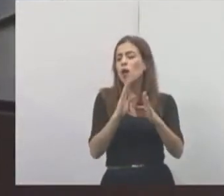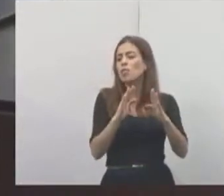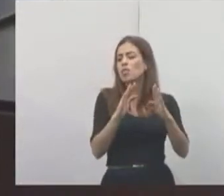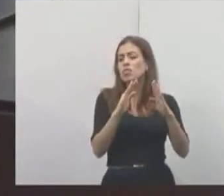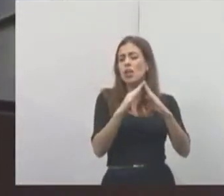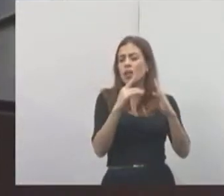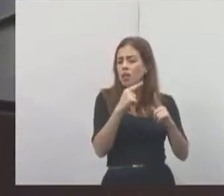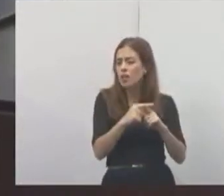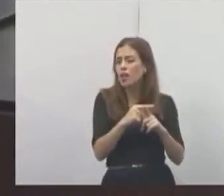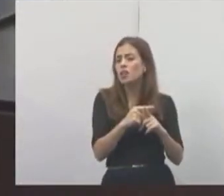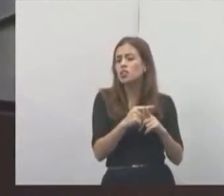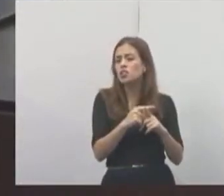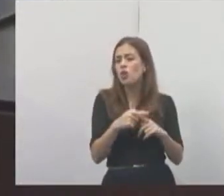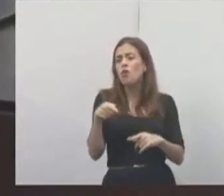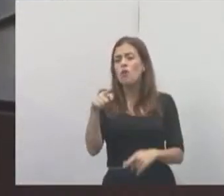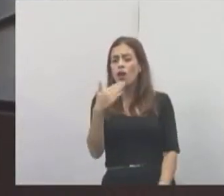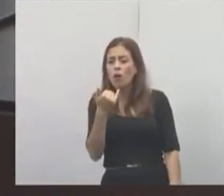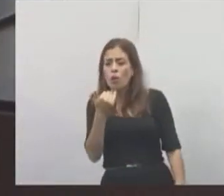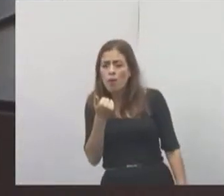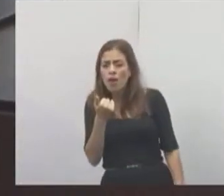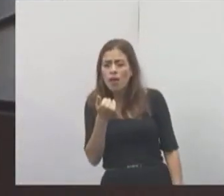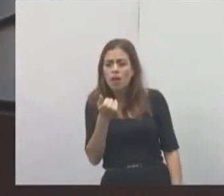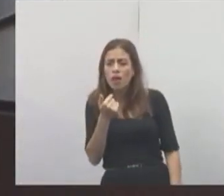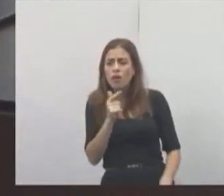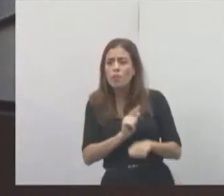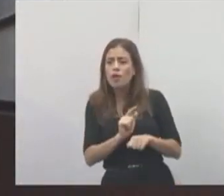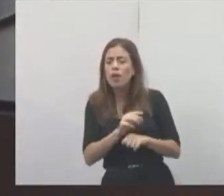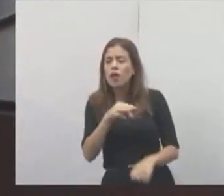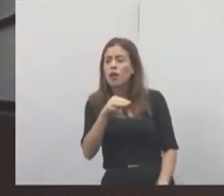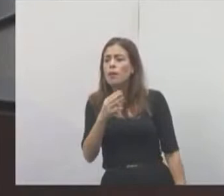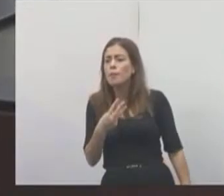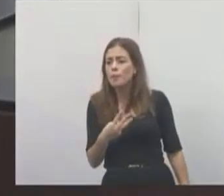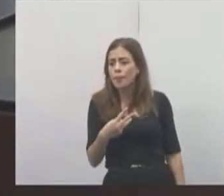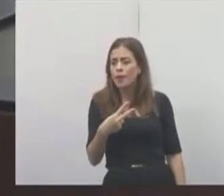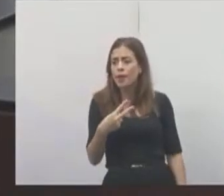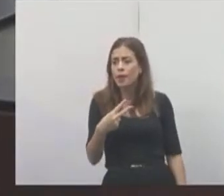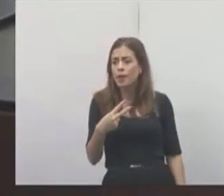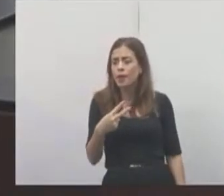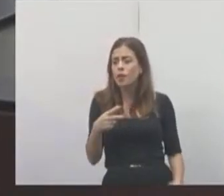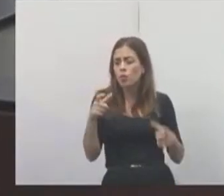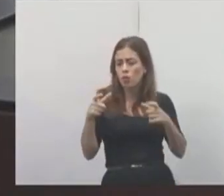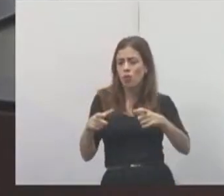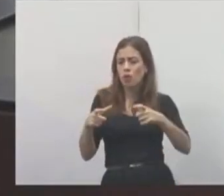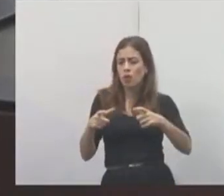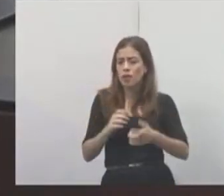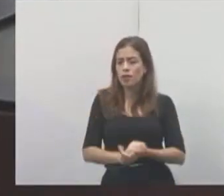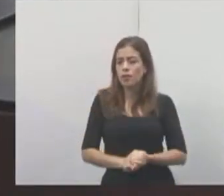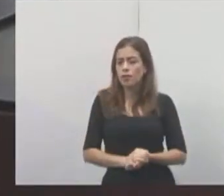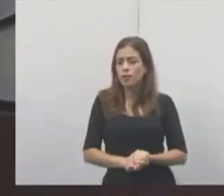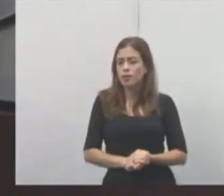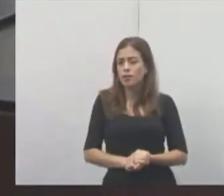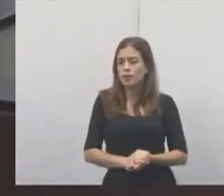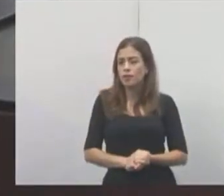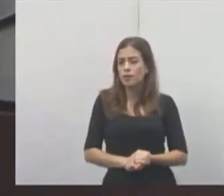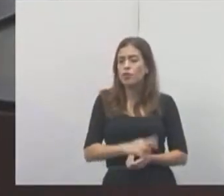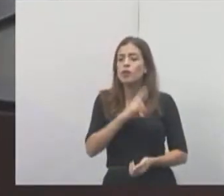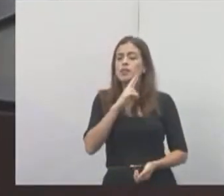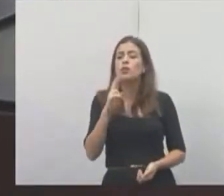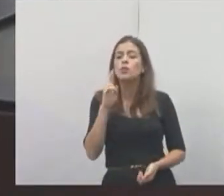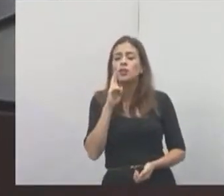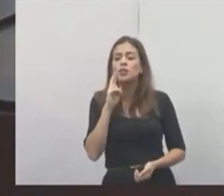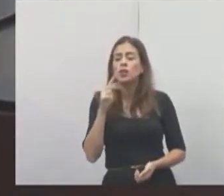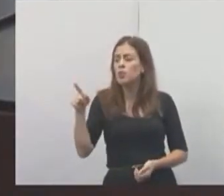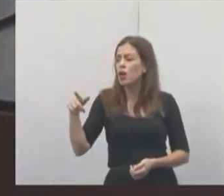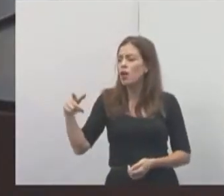que comem no comércio local, tem um comércio chamado MP no local. Tem pessoas que falam, eu preciso